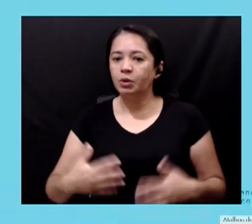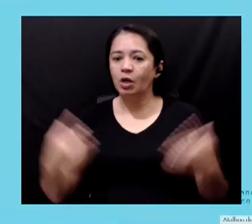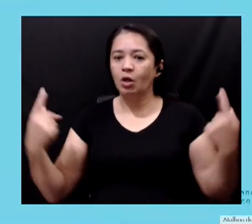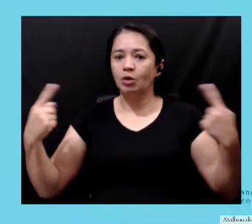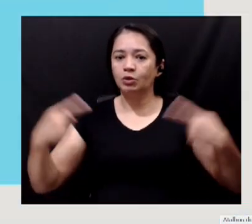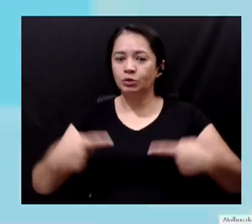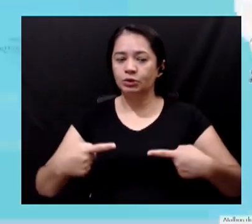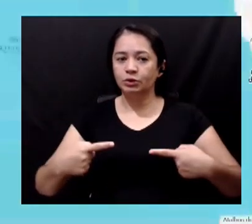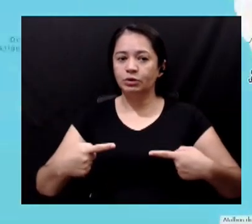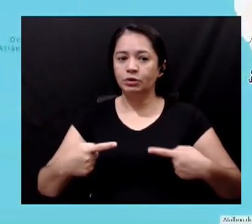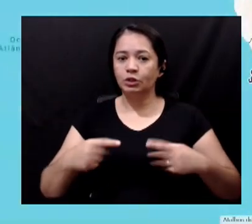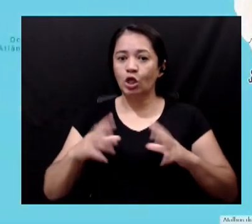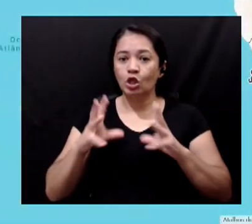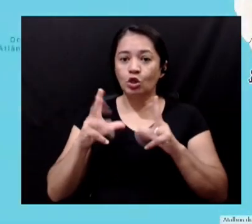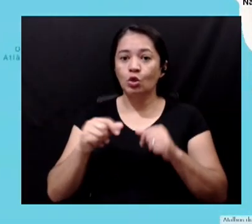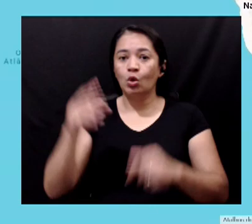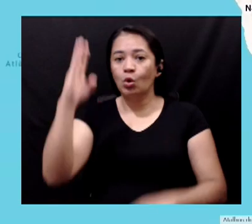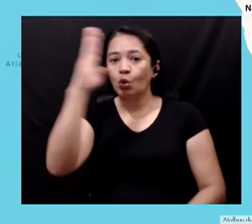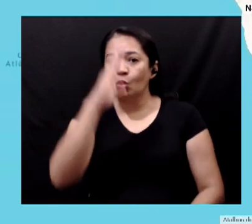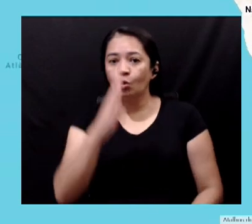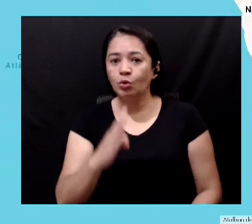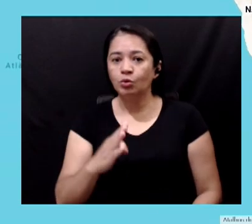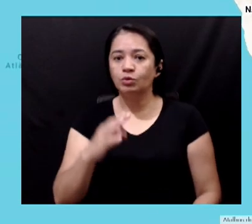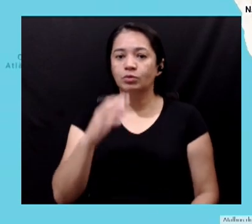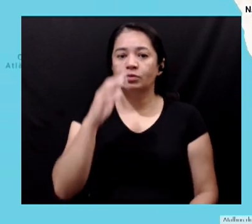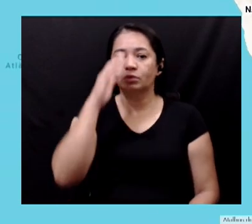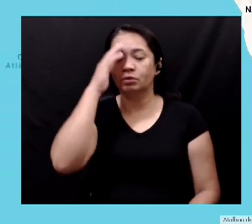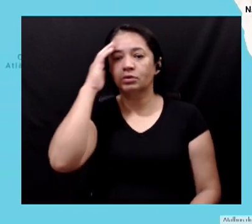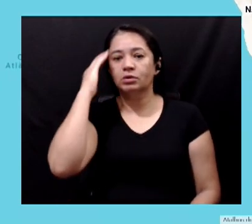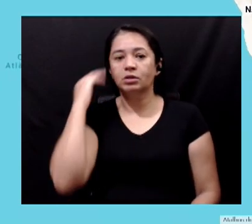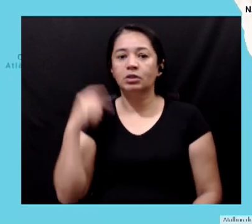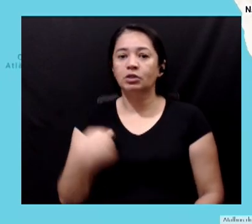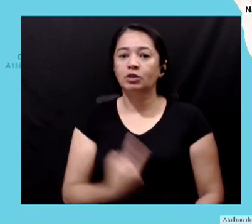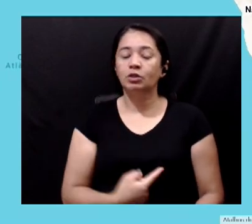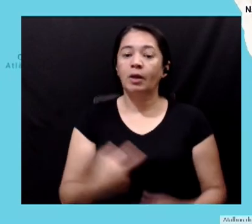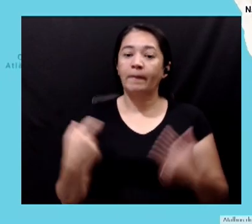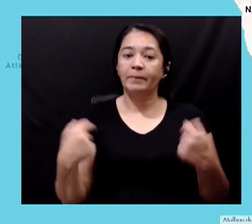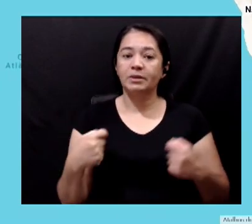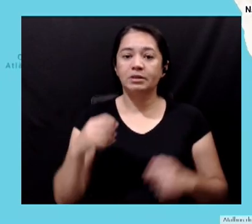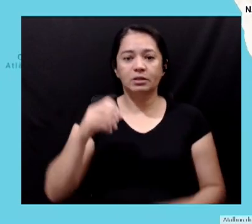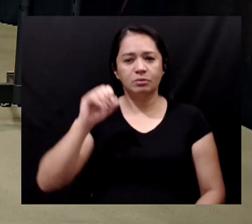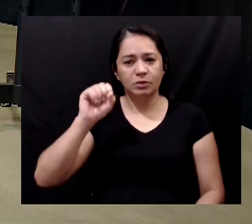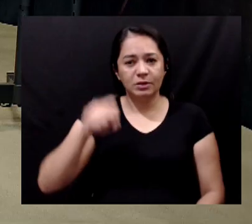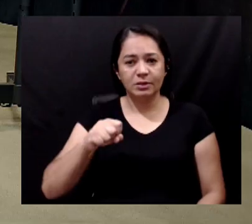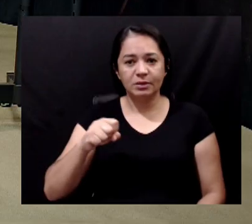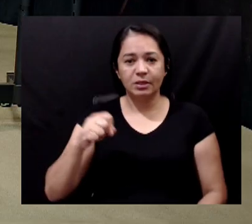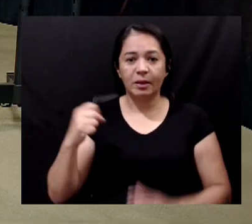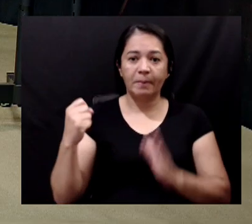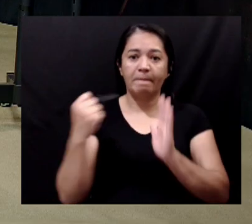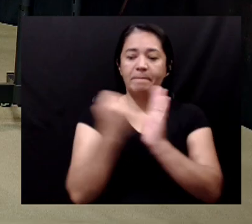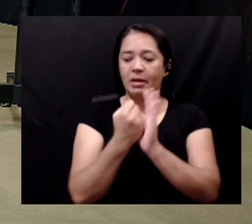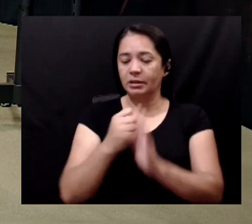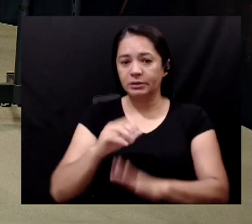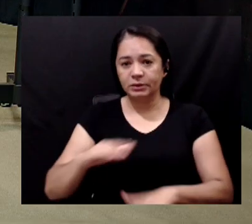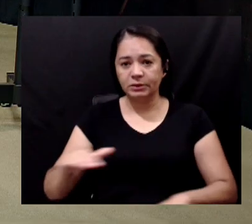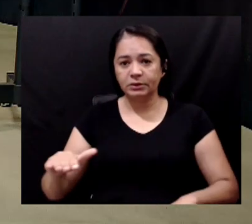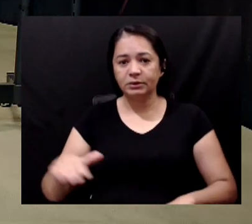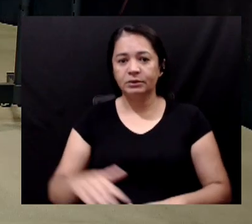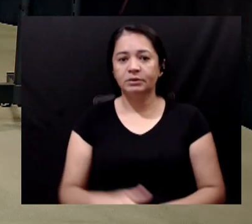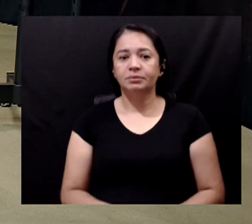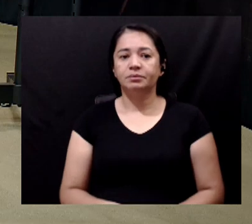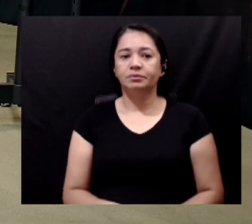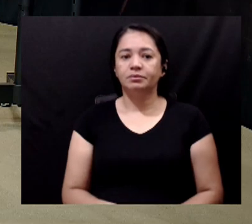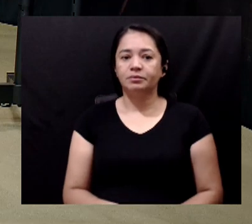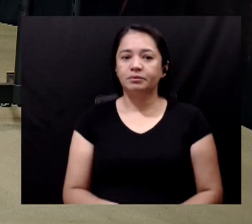todo o Brasil e nós precisamos sim impactar essas crianças, né, doutor Márcio? Por